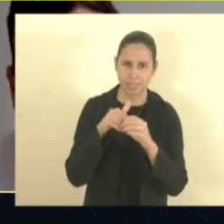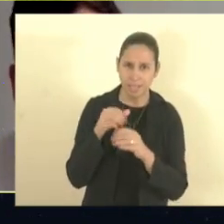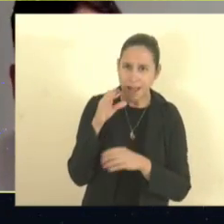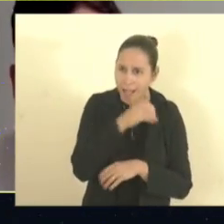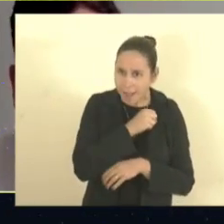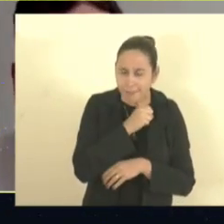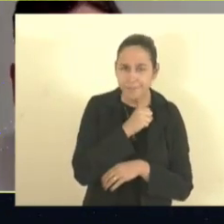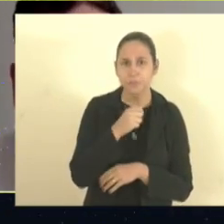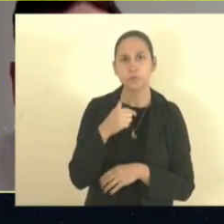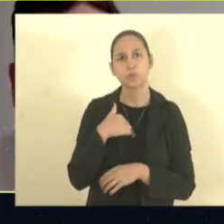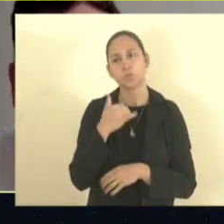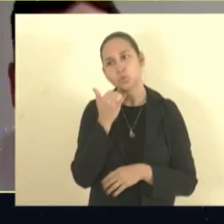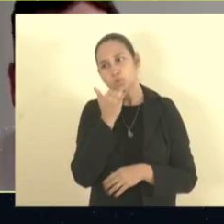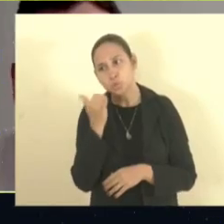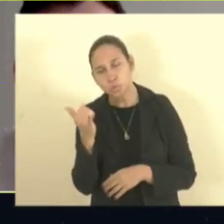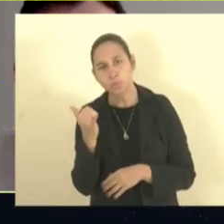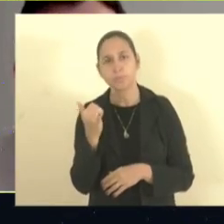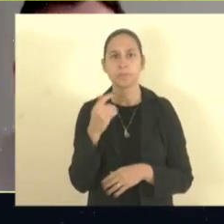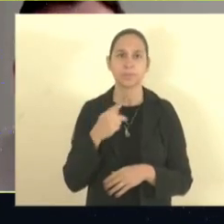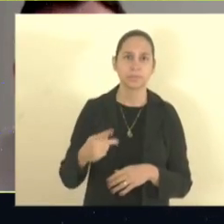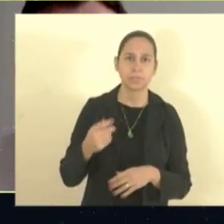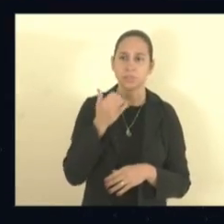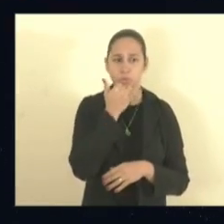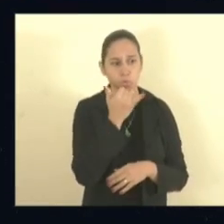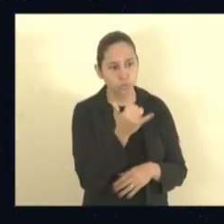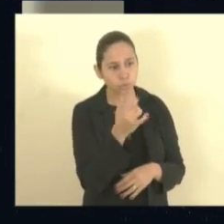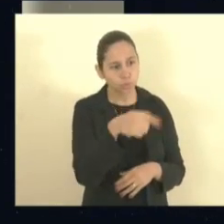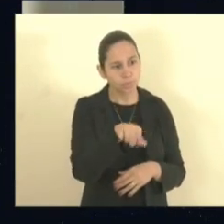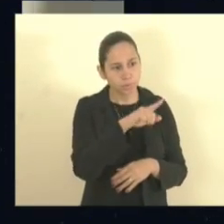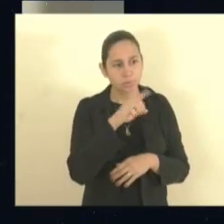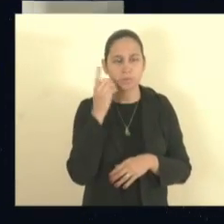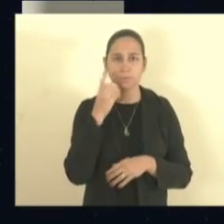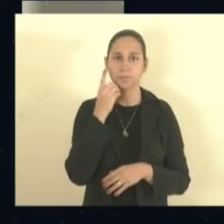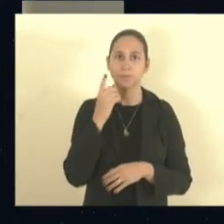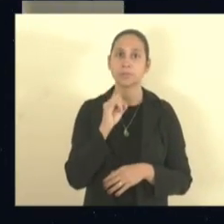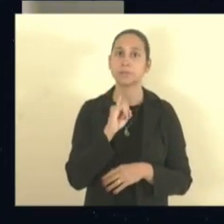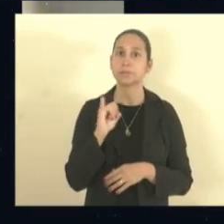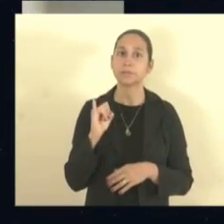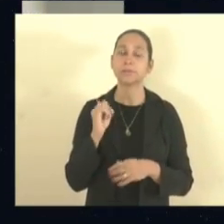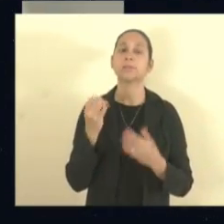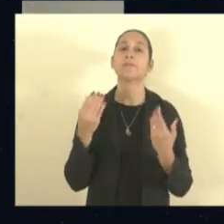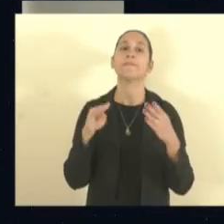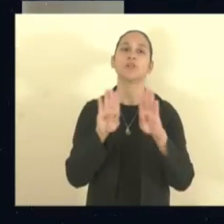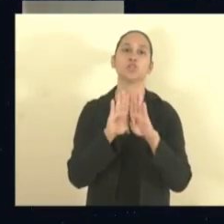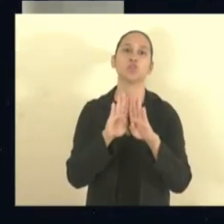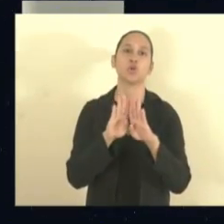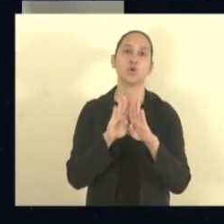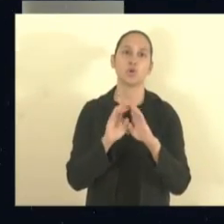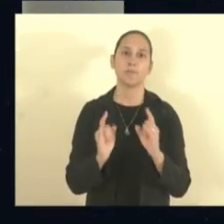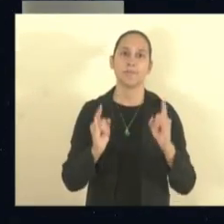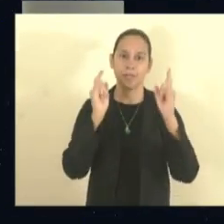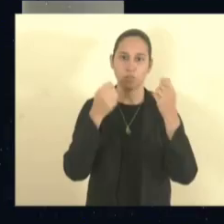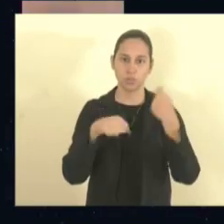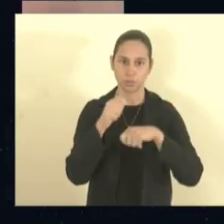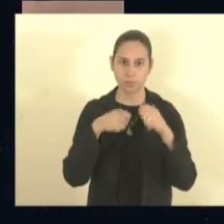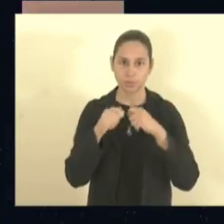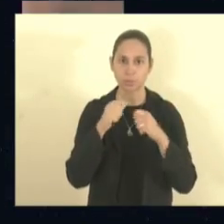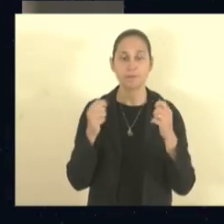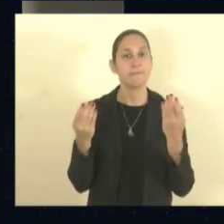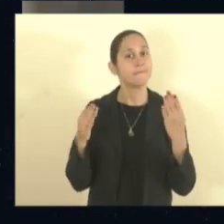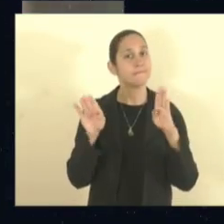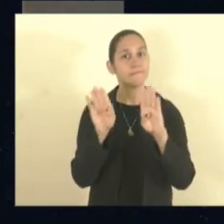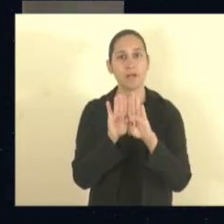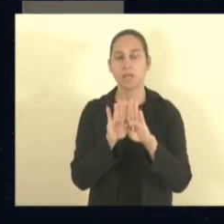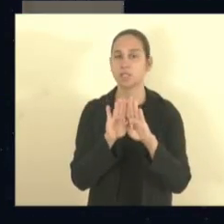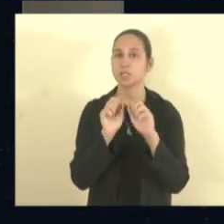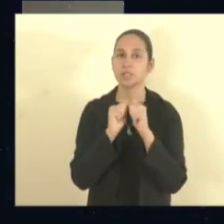colegas e, sobretudo, ao nosso presidente, aproveita que fechou o prédio administrativo para reforma, fecha a Assembleia, acaba com as sessões, só